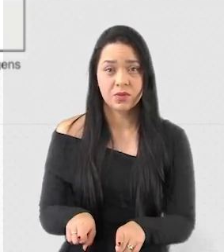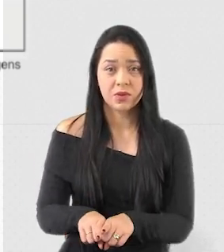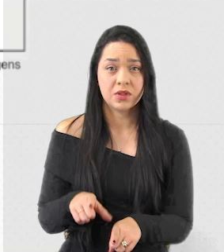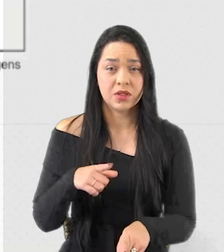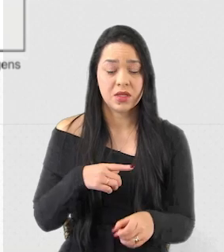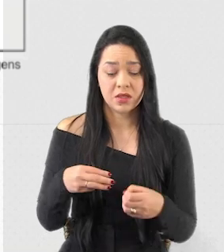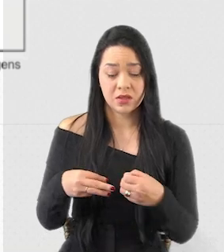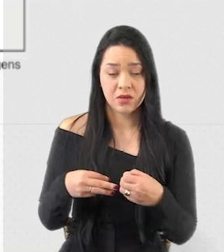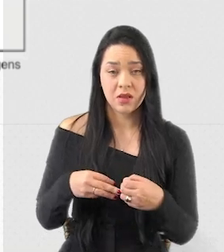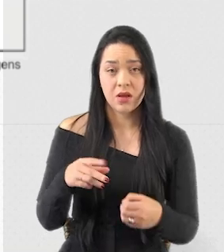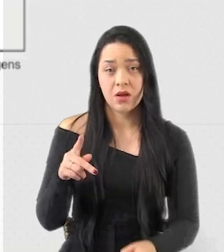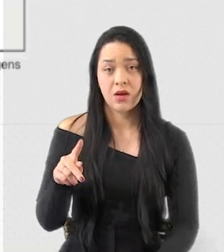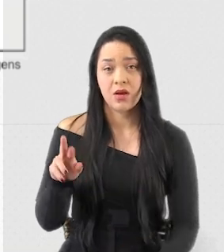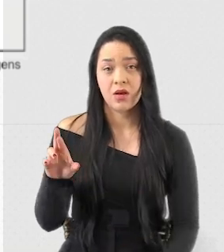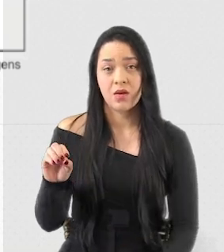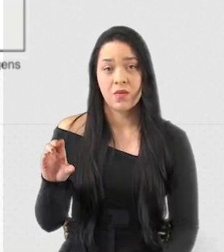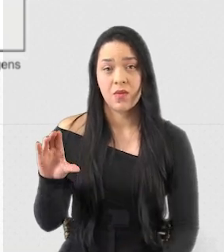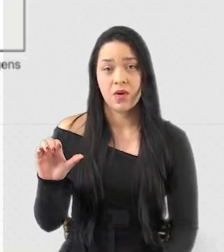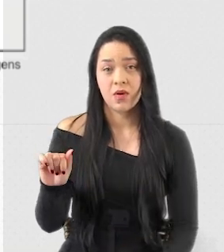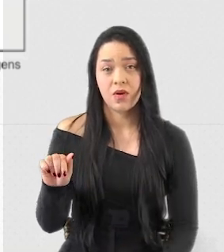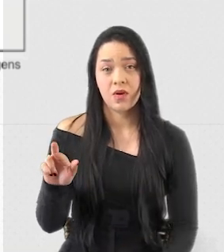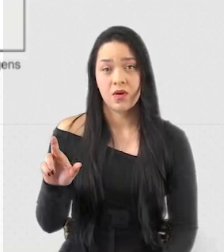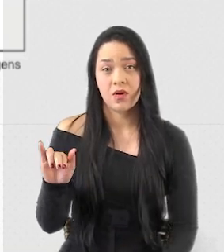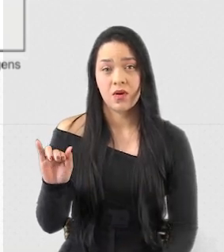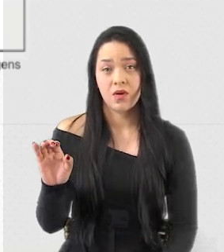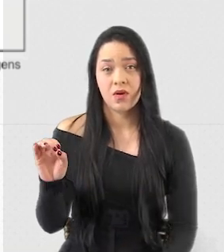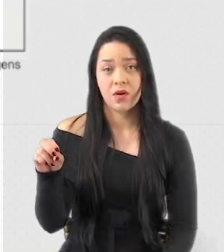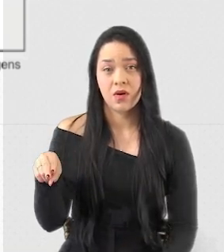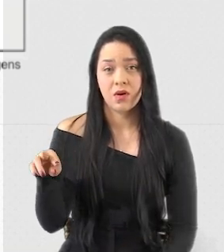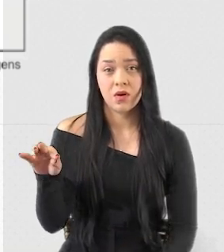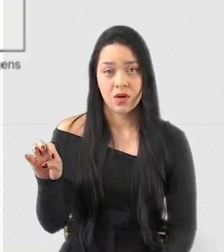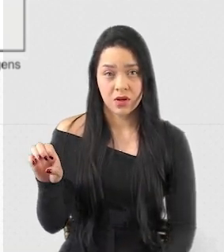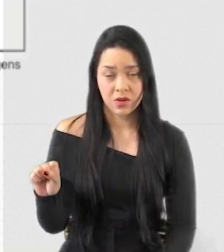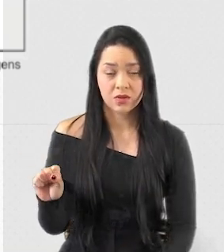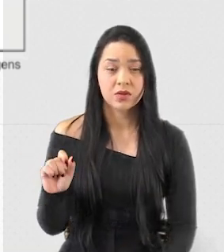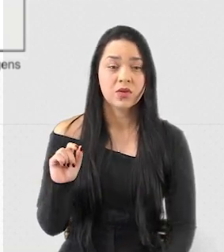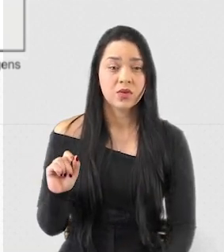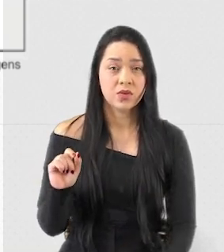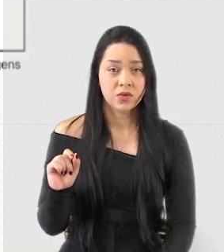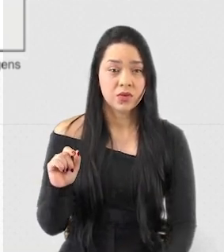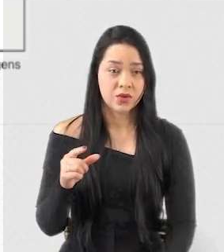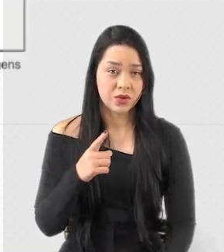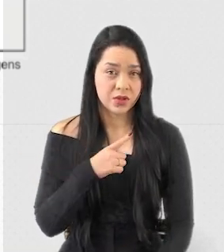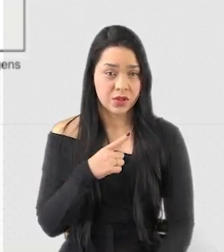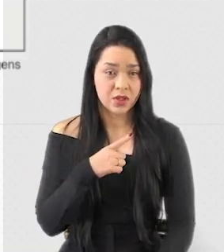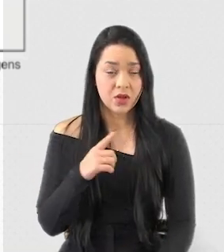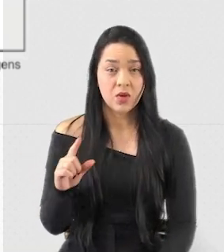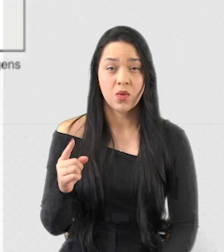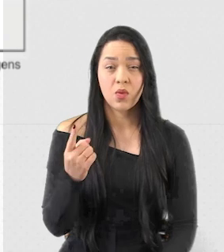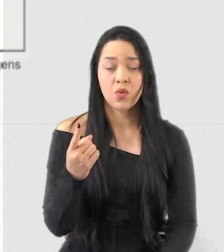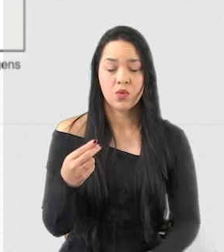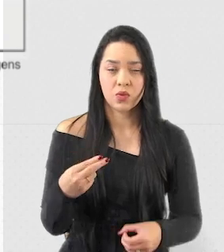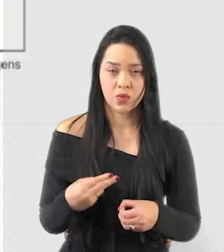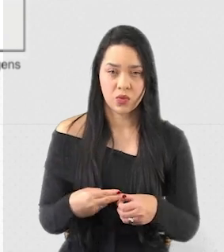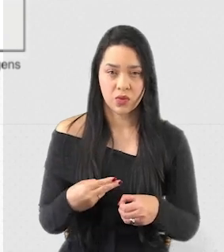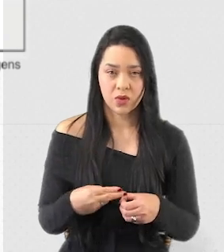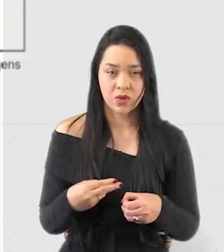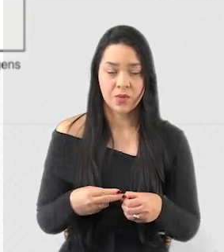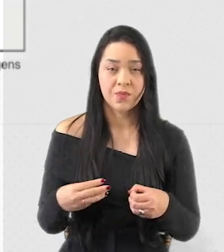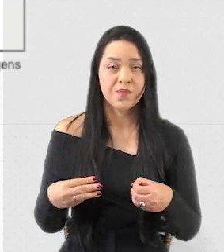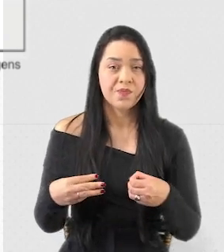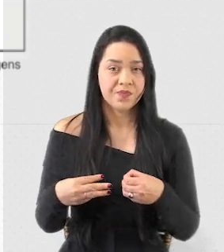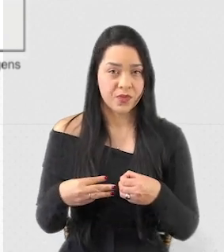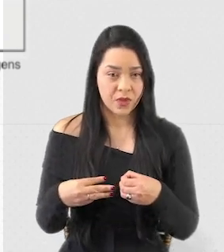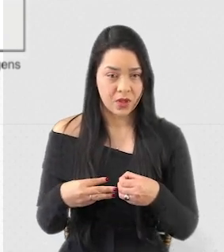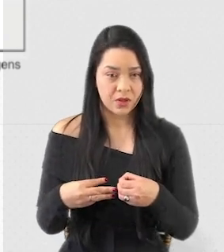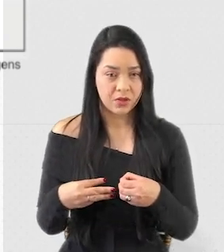células procariontes. A maioria deles possuem células eucariontes, isto é, células que possuem um núcleo celular, né?